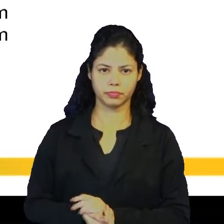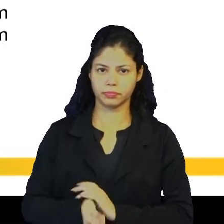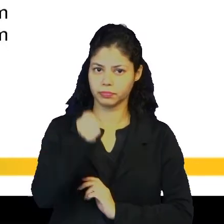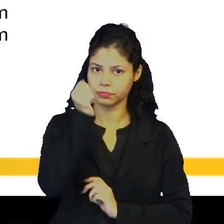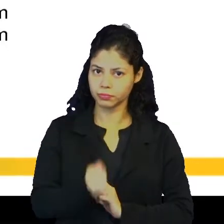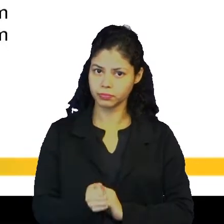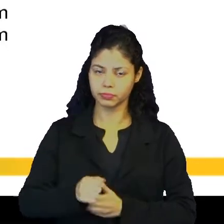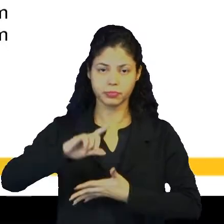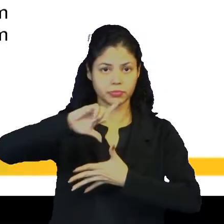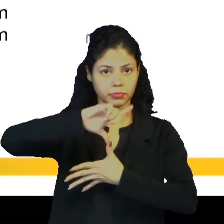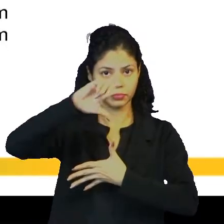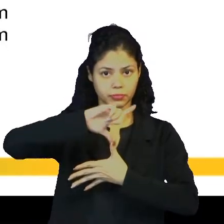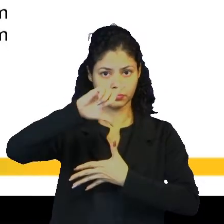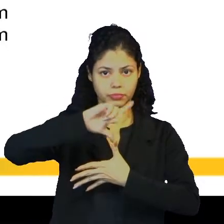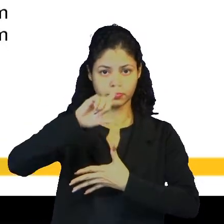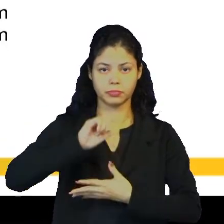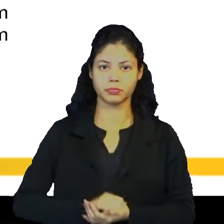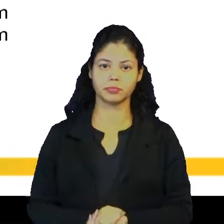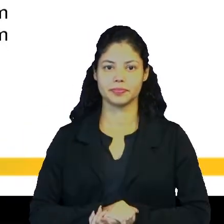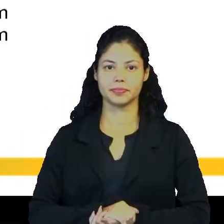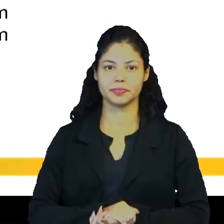As ditaduras na América Latina.